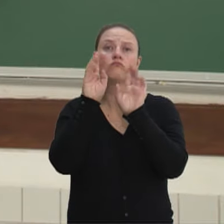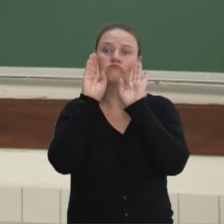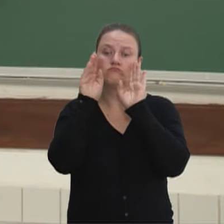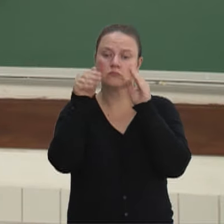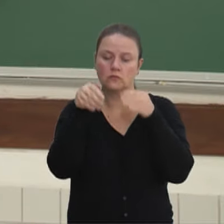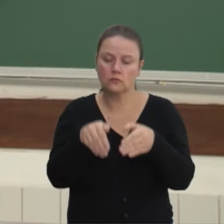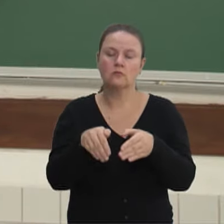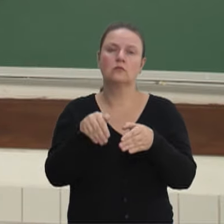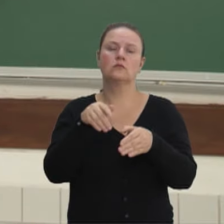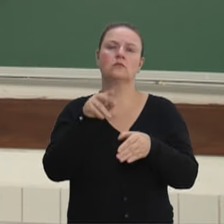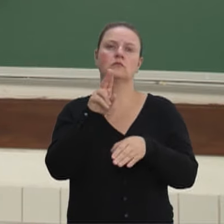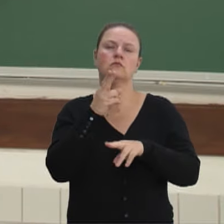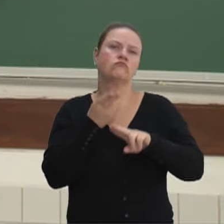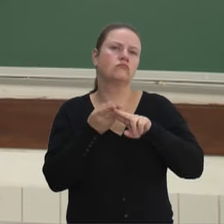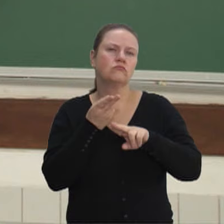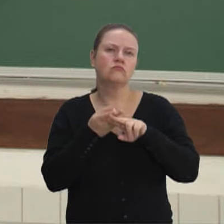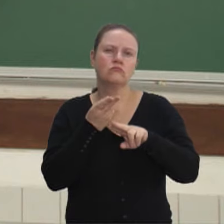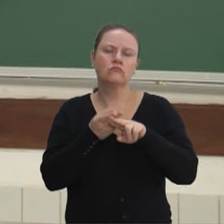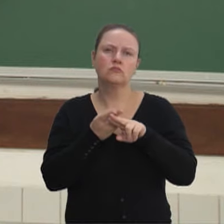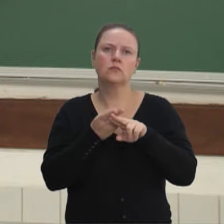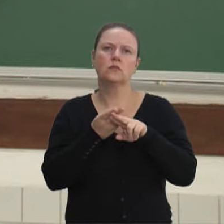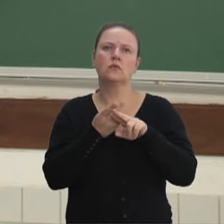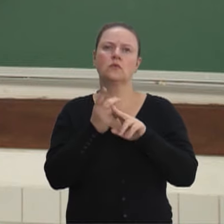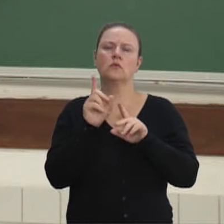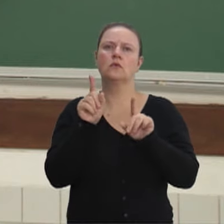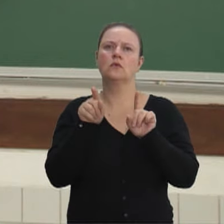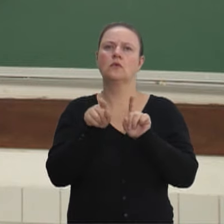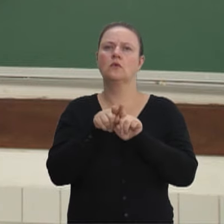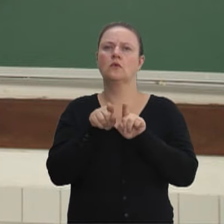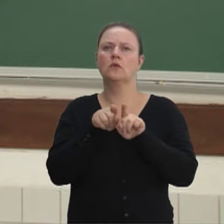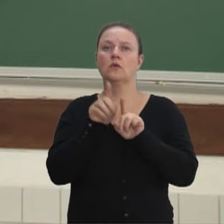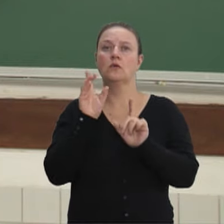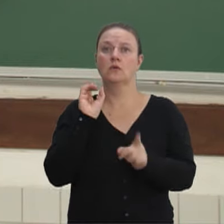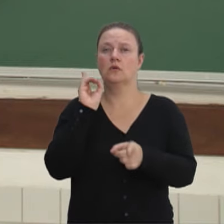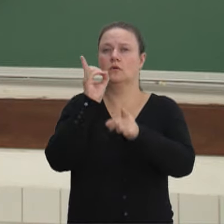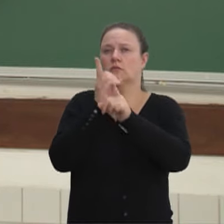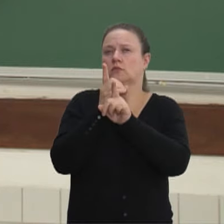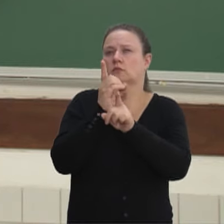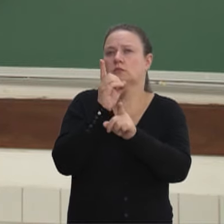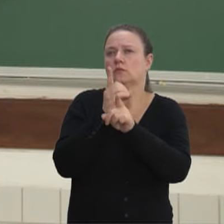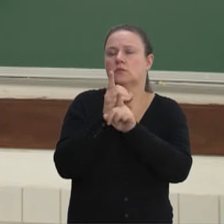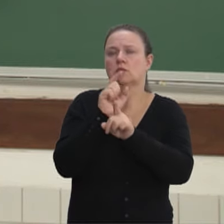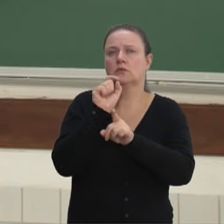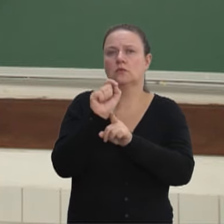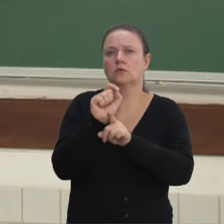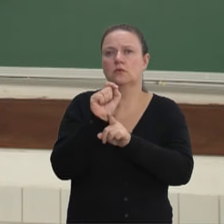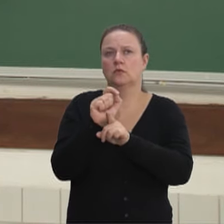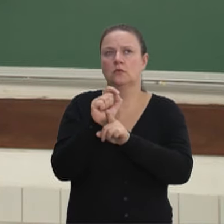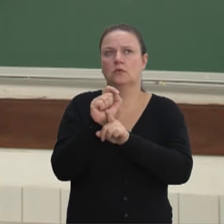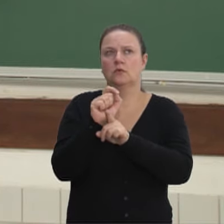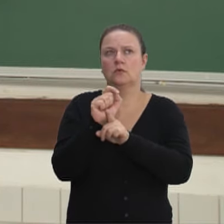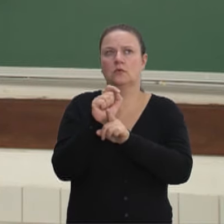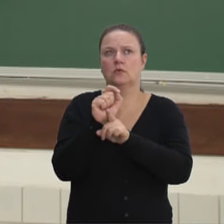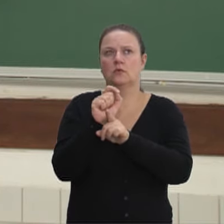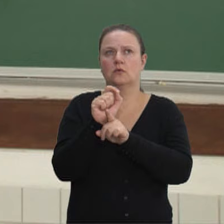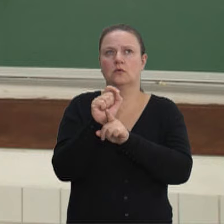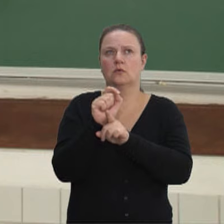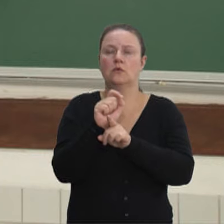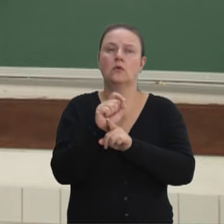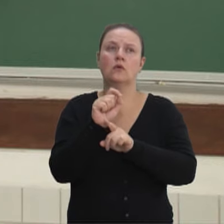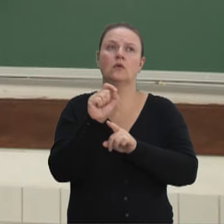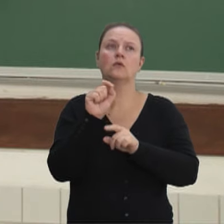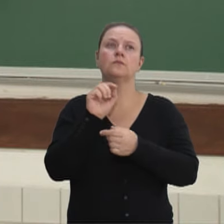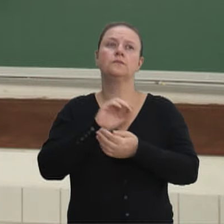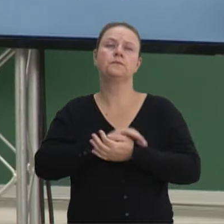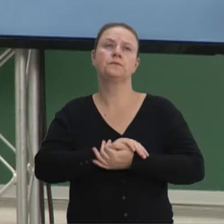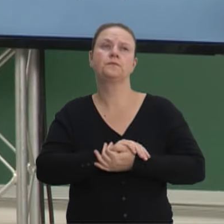gente vai utilizar ele para encontrar nosso m, nosso coeficiente angular.